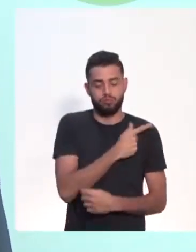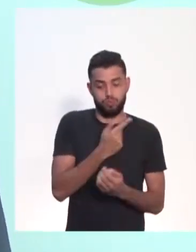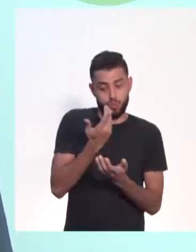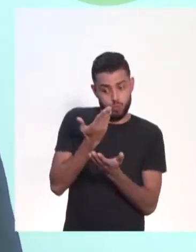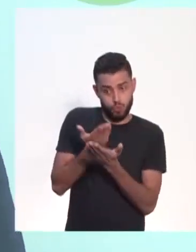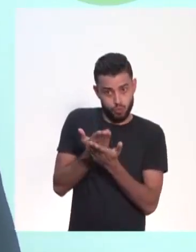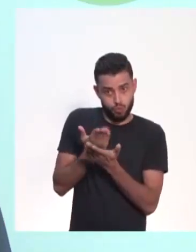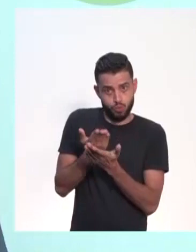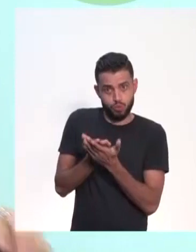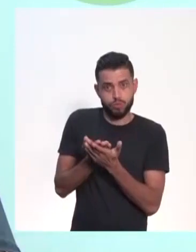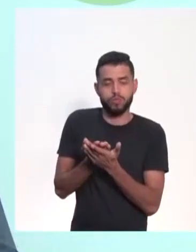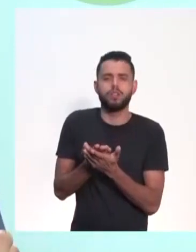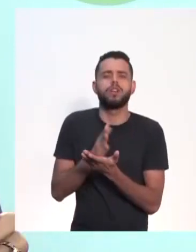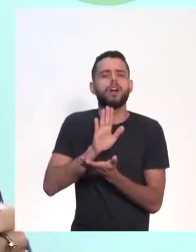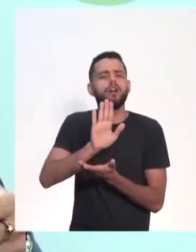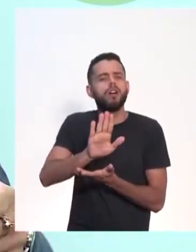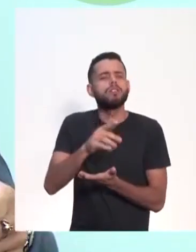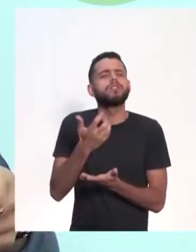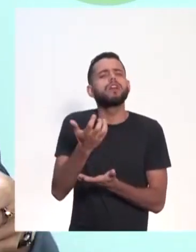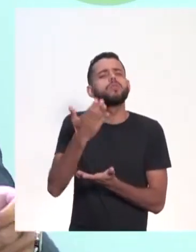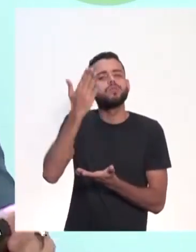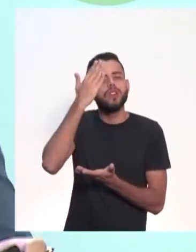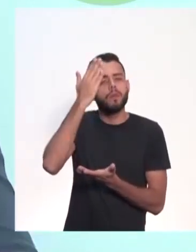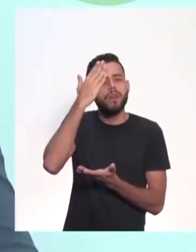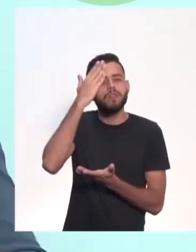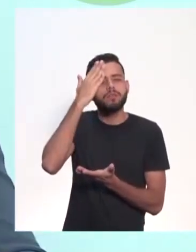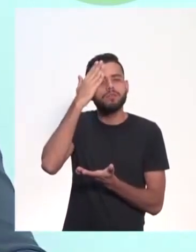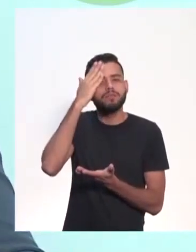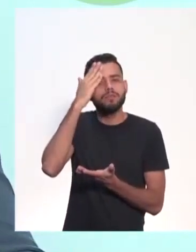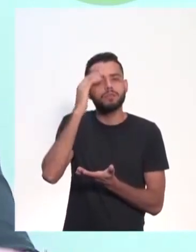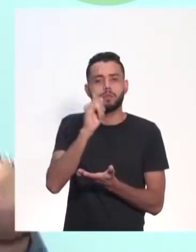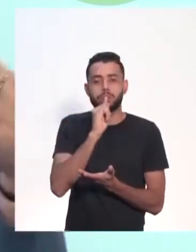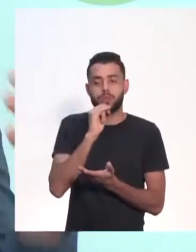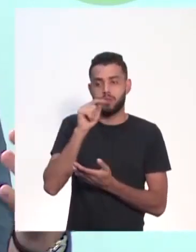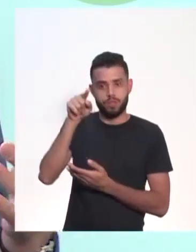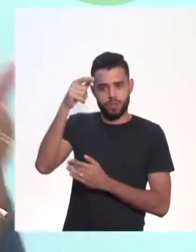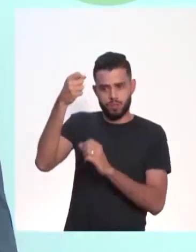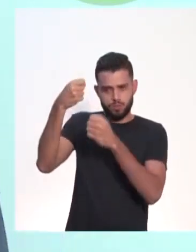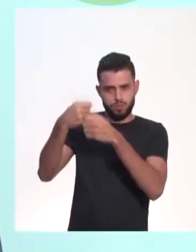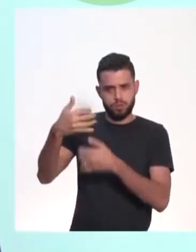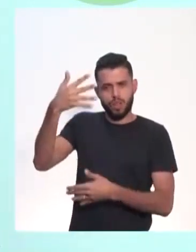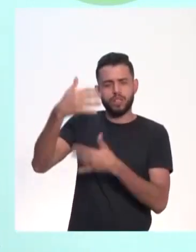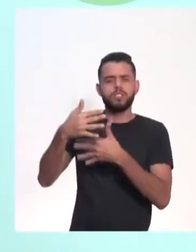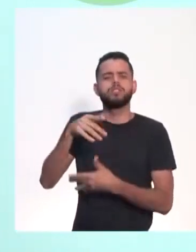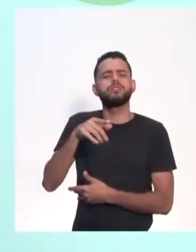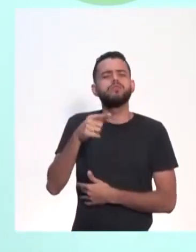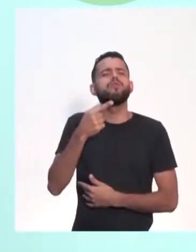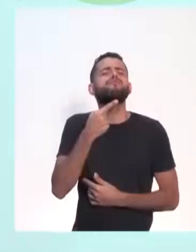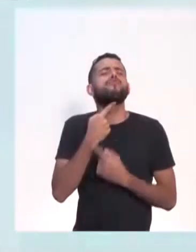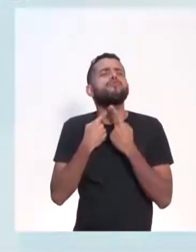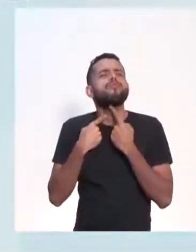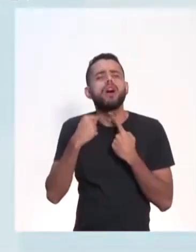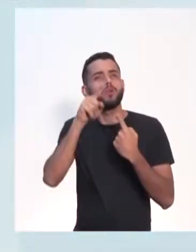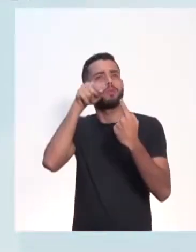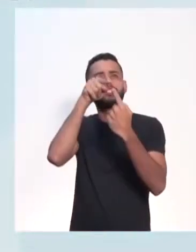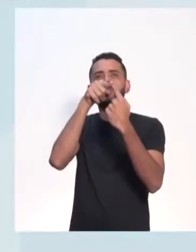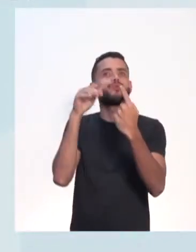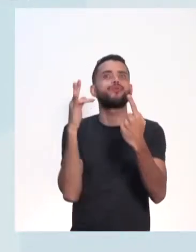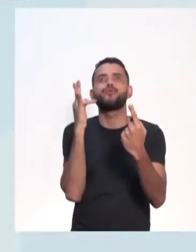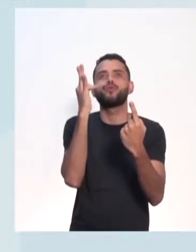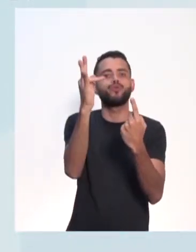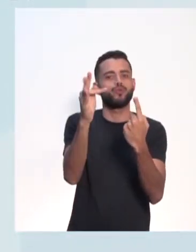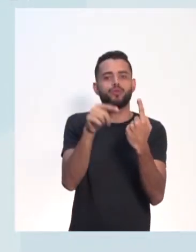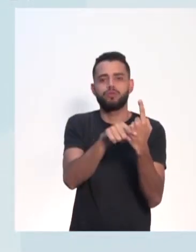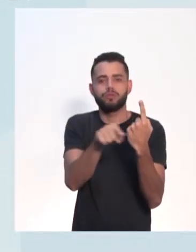estudos, eu queria saber quais são, no chat, sonhos ou objetivos que vocês gostariam de